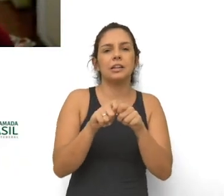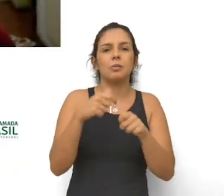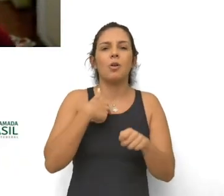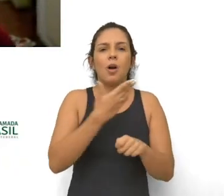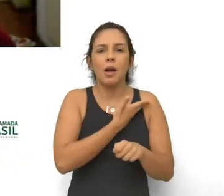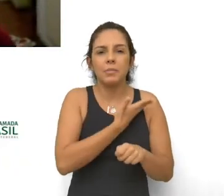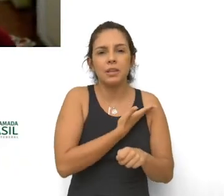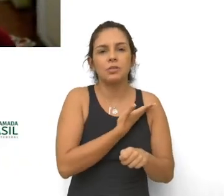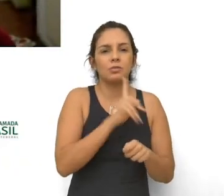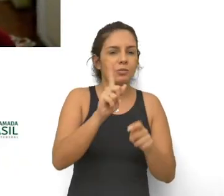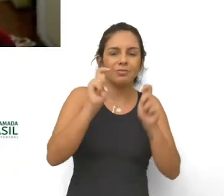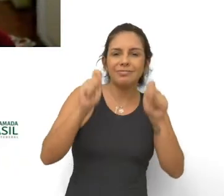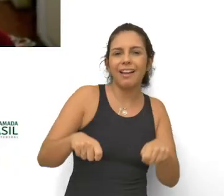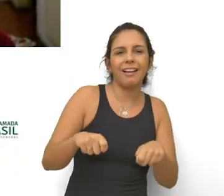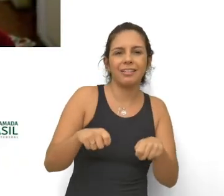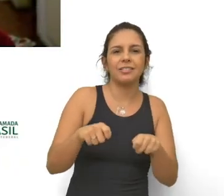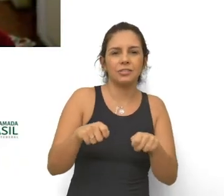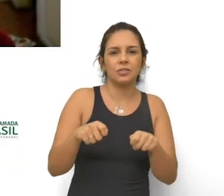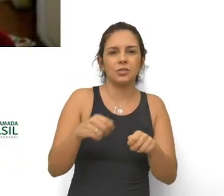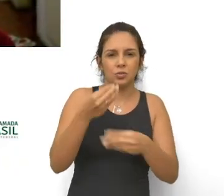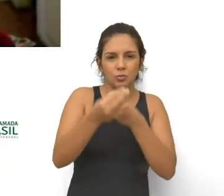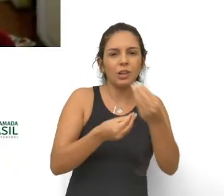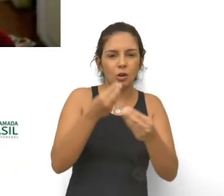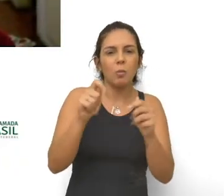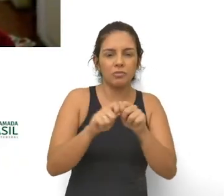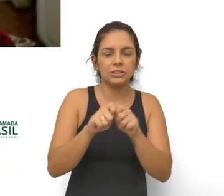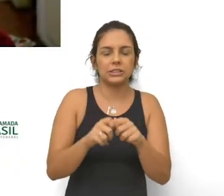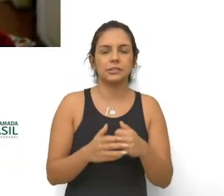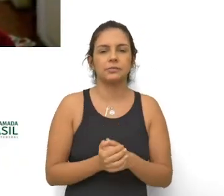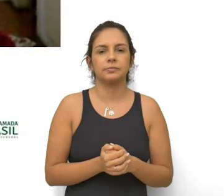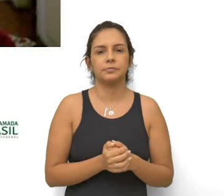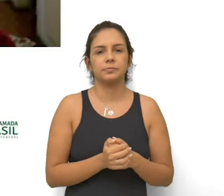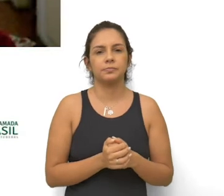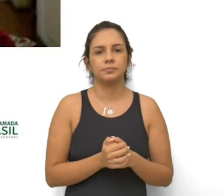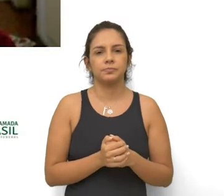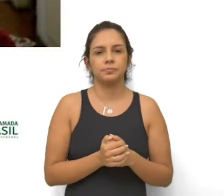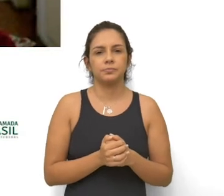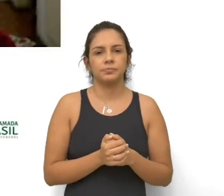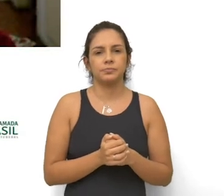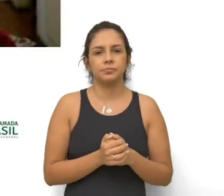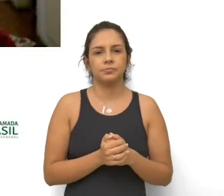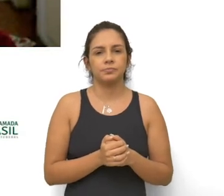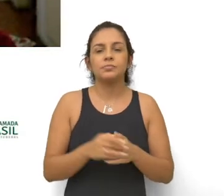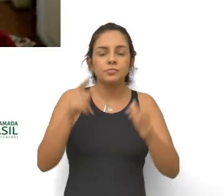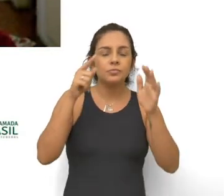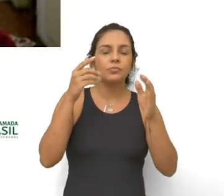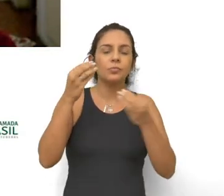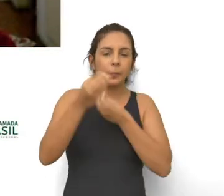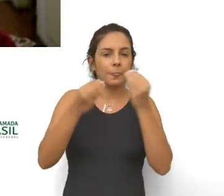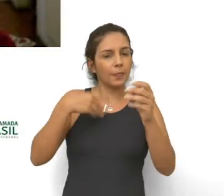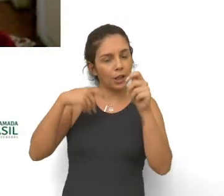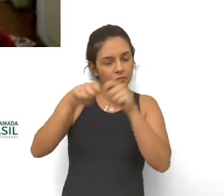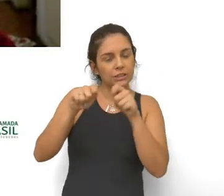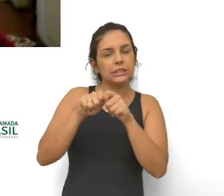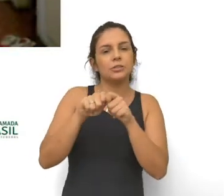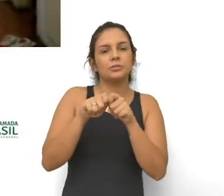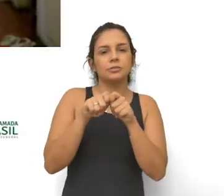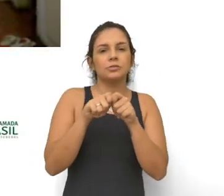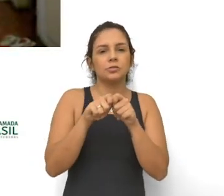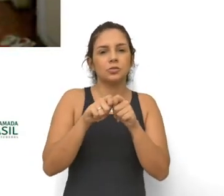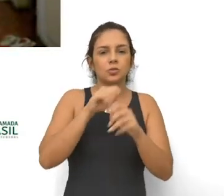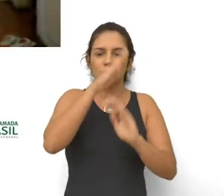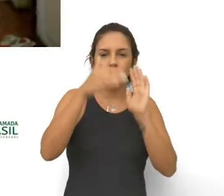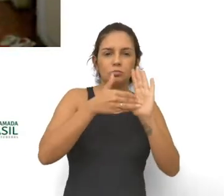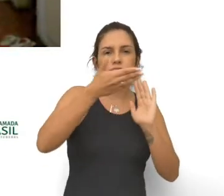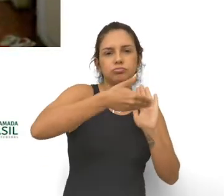vida é bela. Não, não tem como. Não tem como. Certo. Maria Rita, como eu venho fazendo em